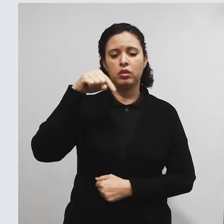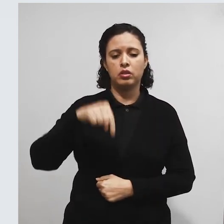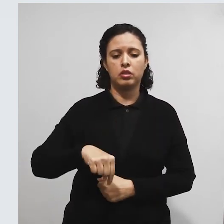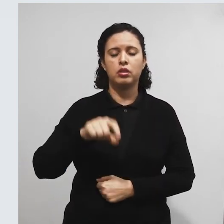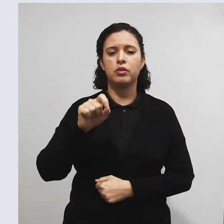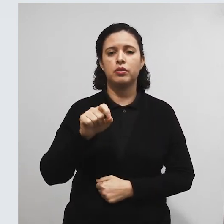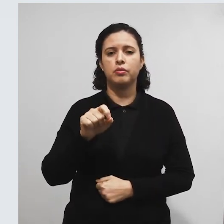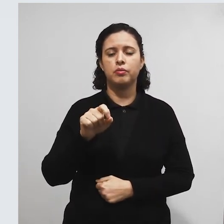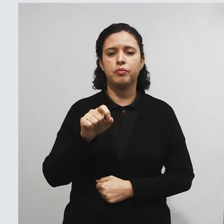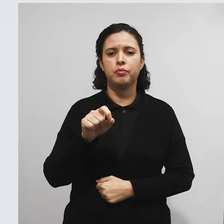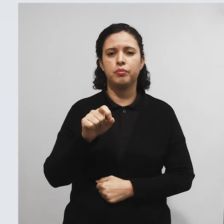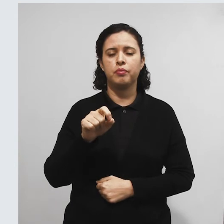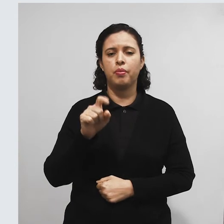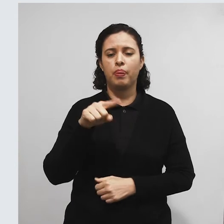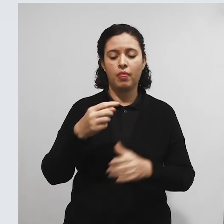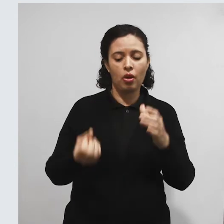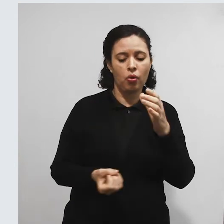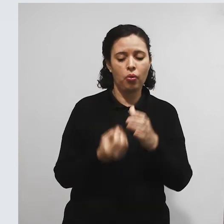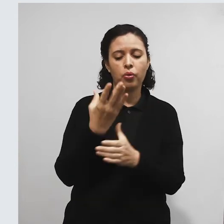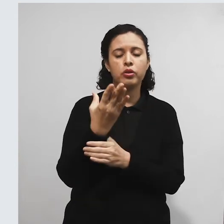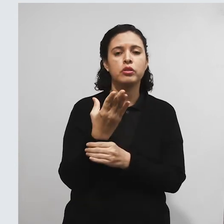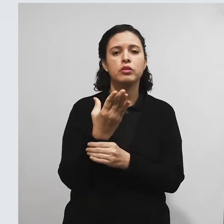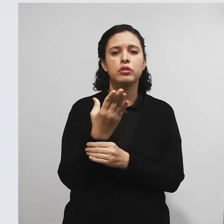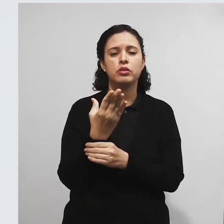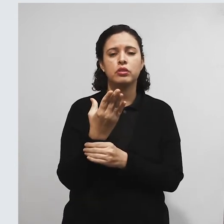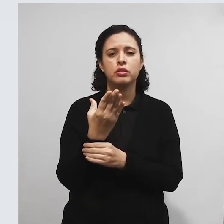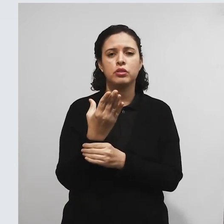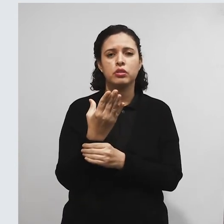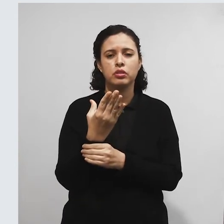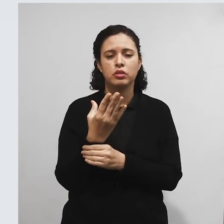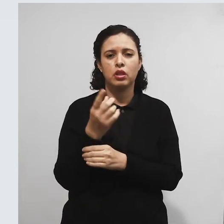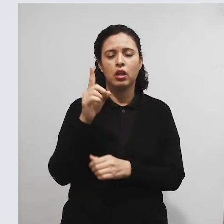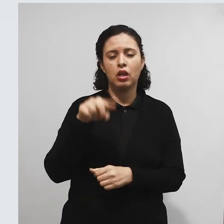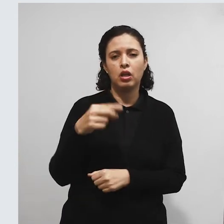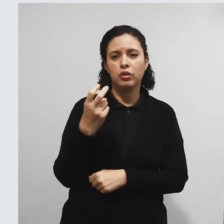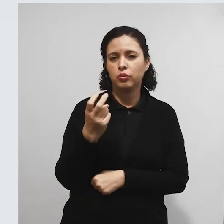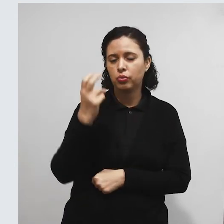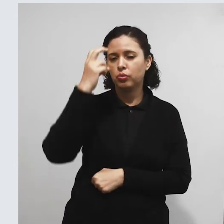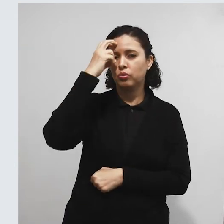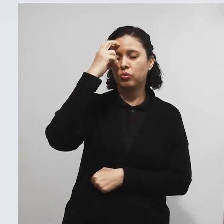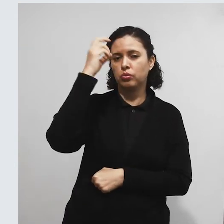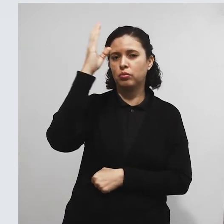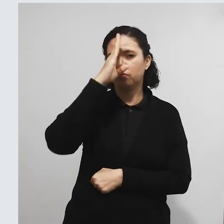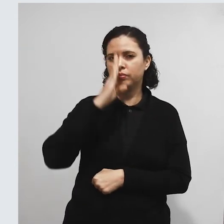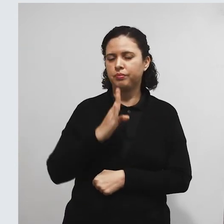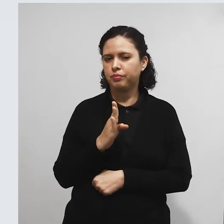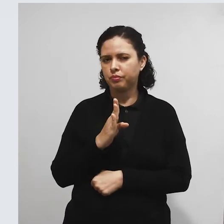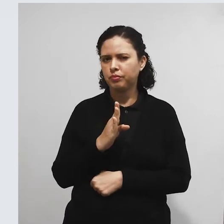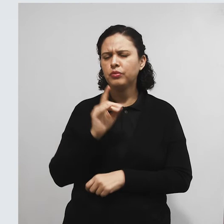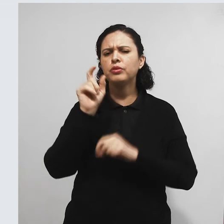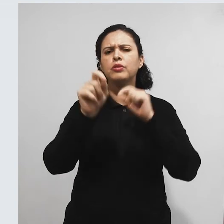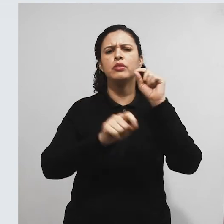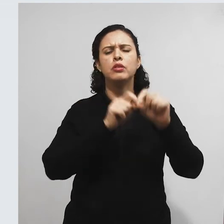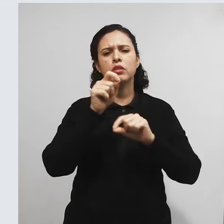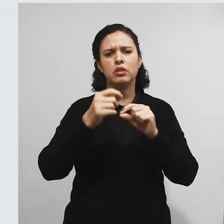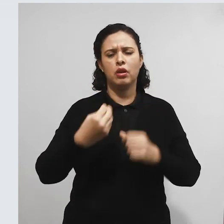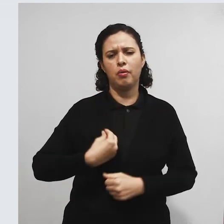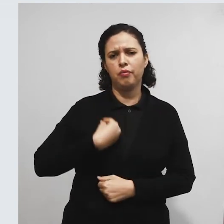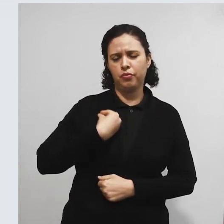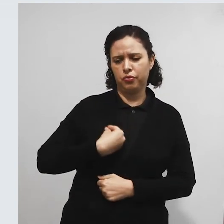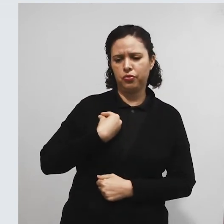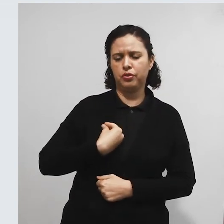Brasil é pela origem, né, a formação daquilo que chamamos de cultura brasileira, o que é o modo de